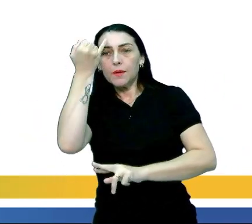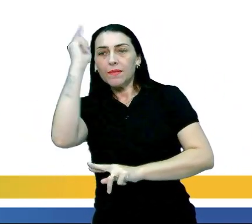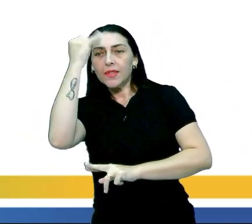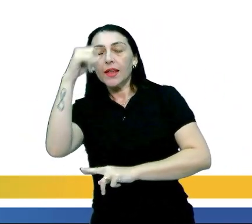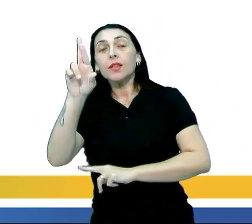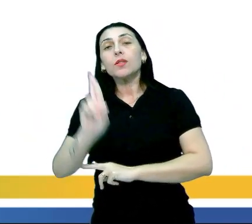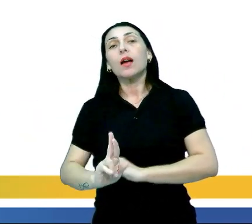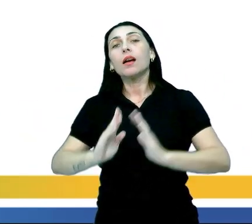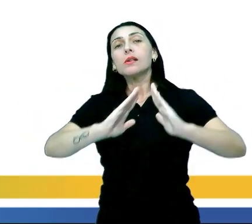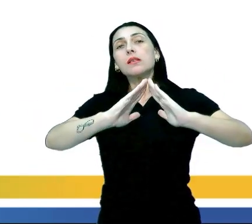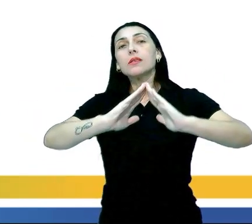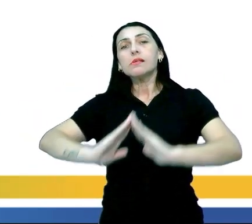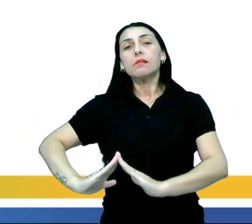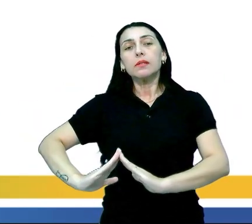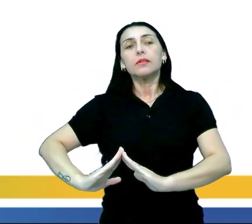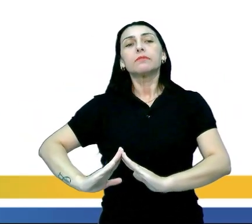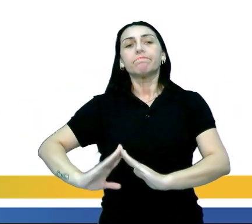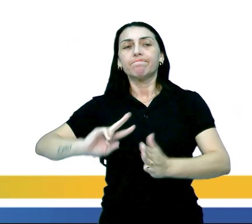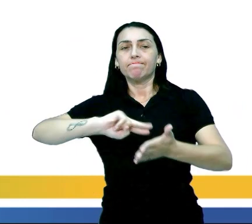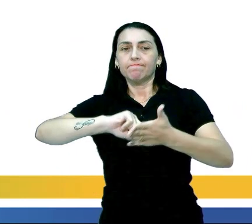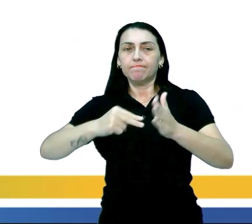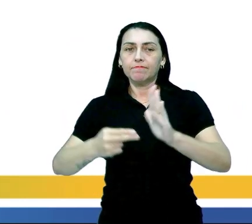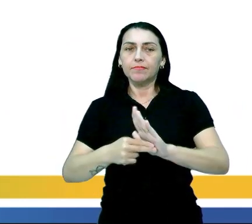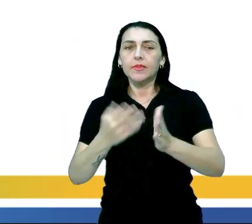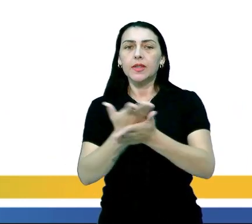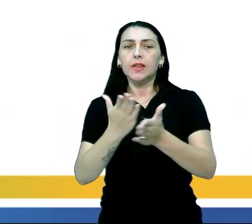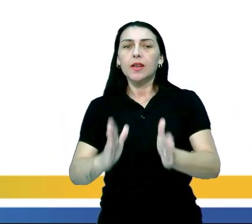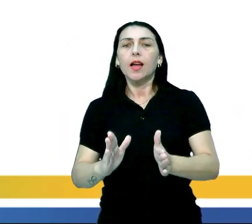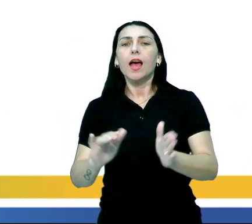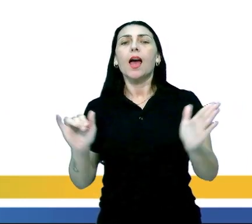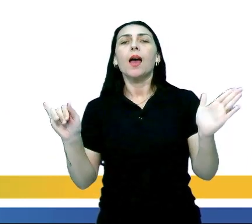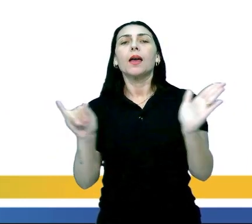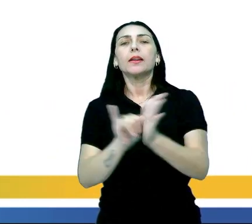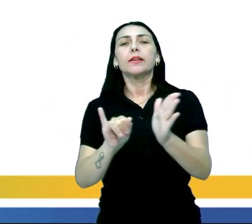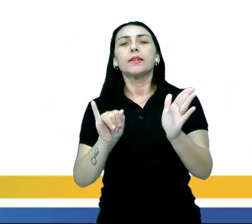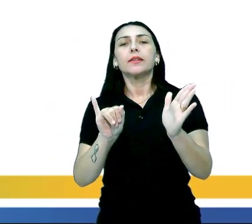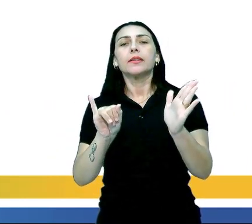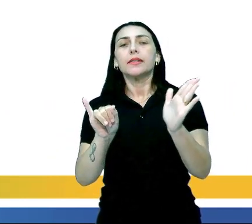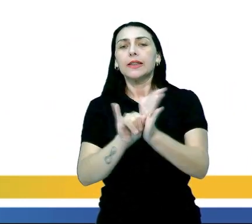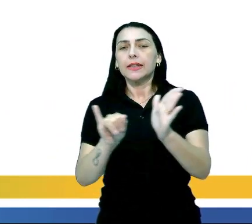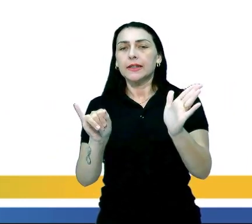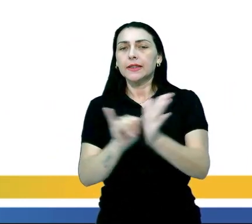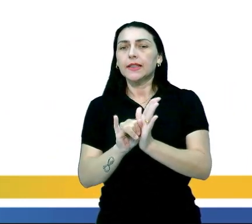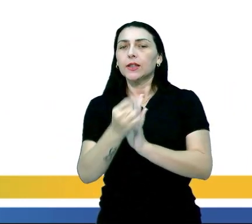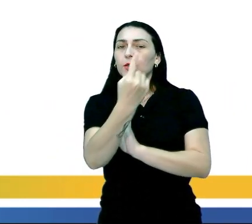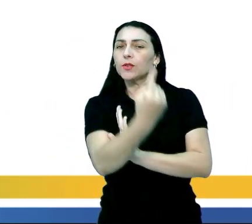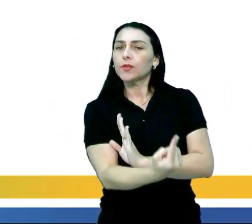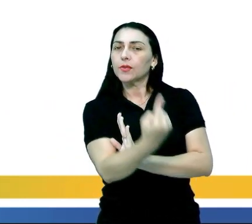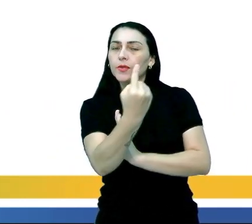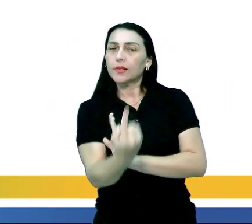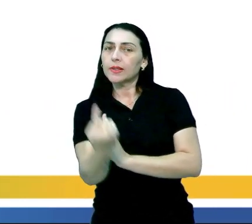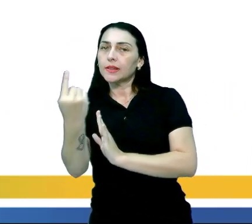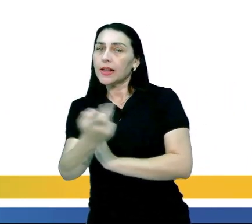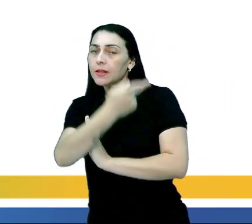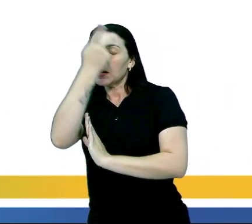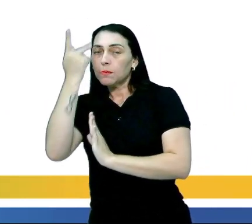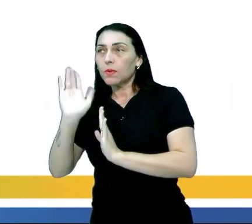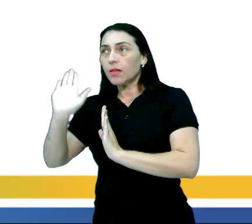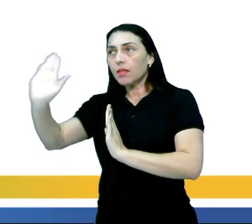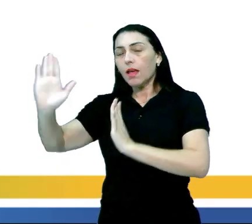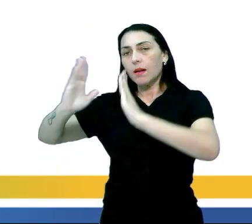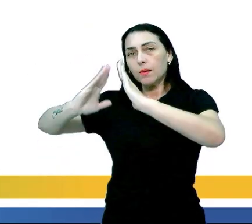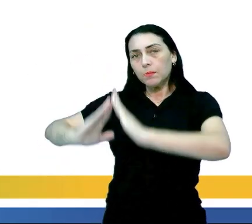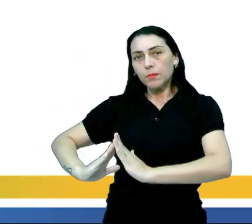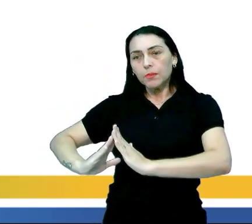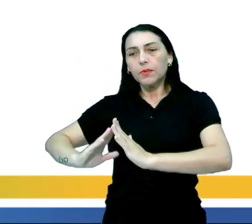representações inventadas a respeito da favela e que acabam por marcar a identidade dos indivíduos